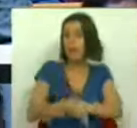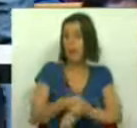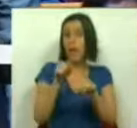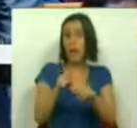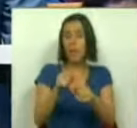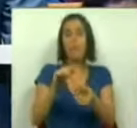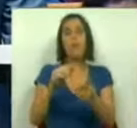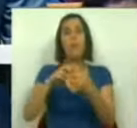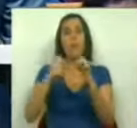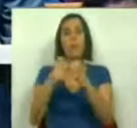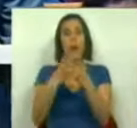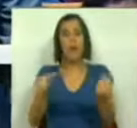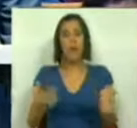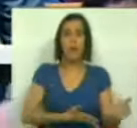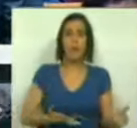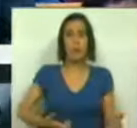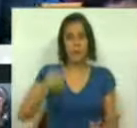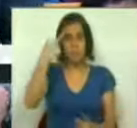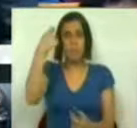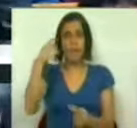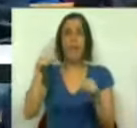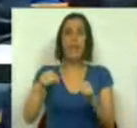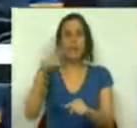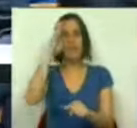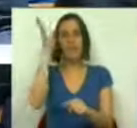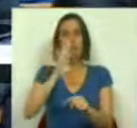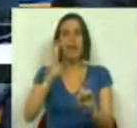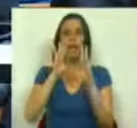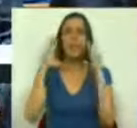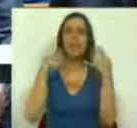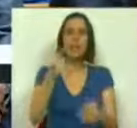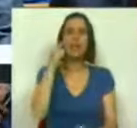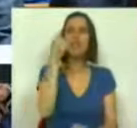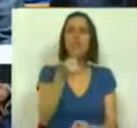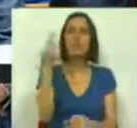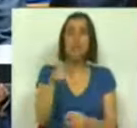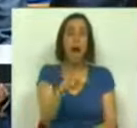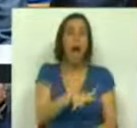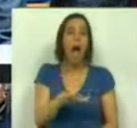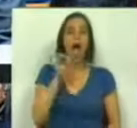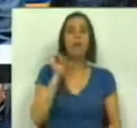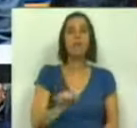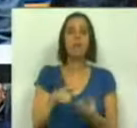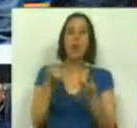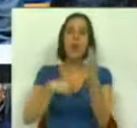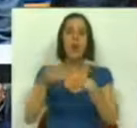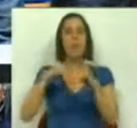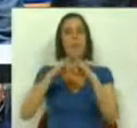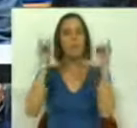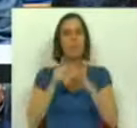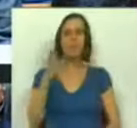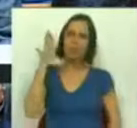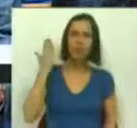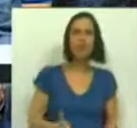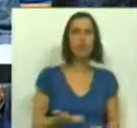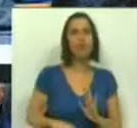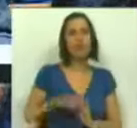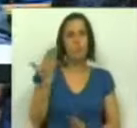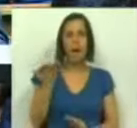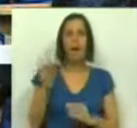também atacar o problema do desemprego. Isto pressupõe uma atenção especial neste domínio, um comércio internacional mais